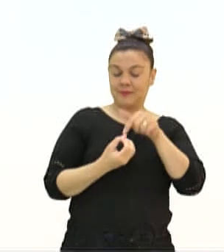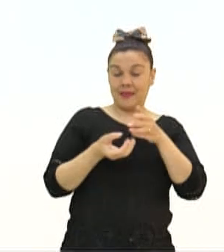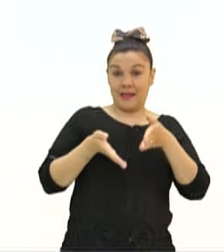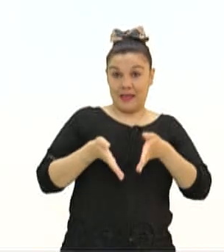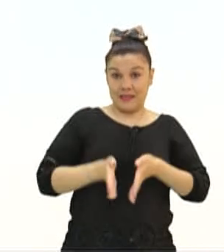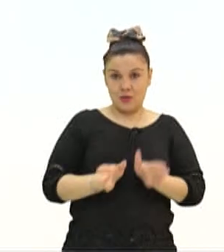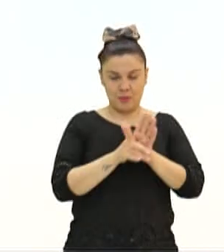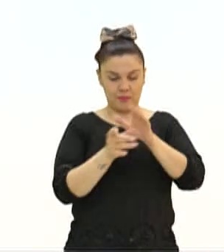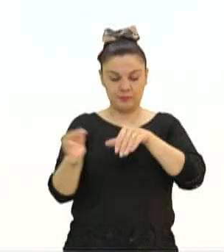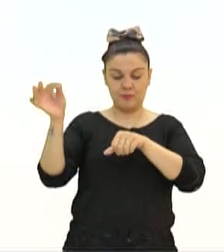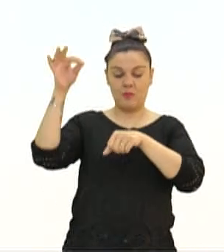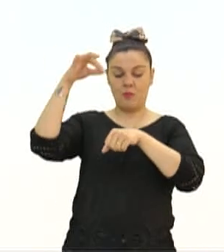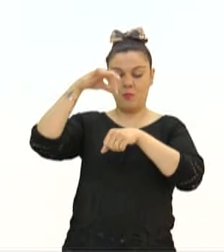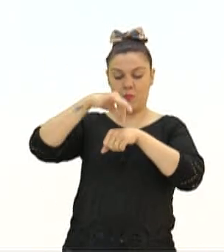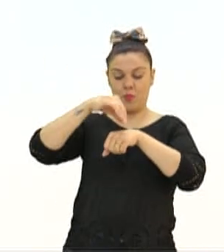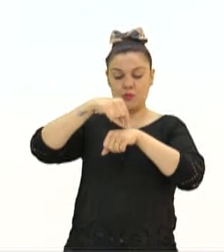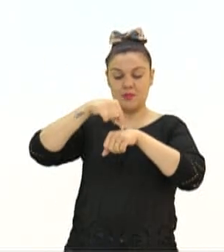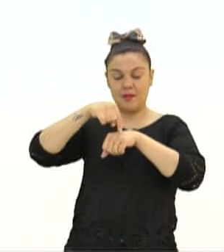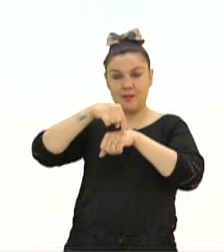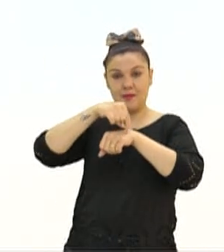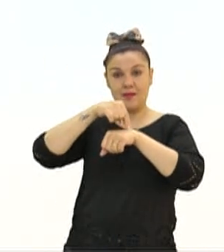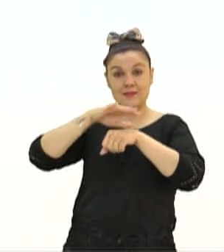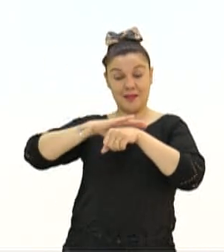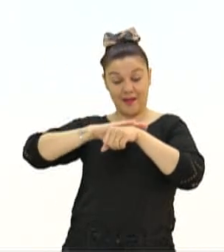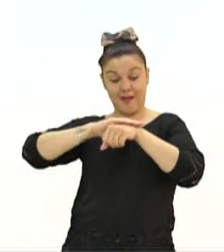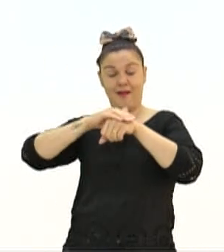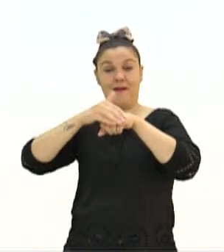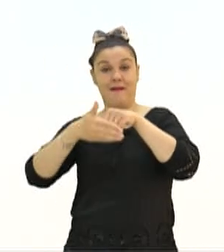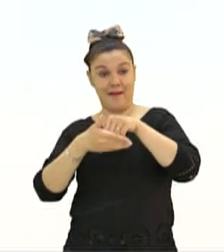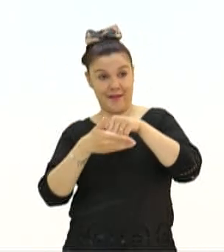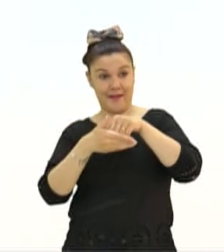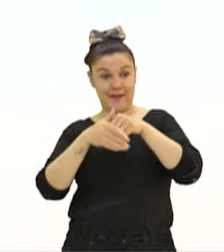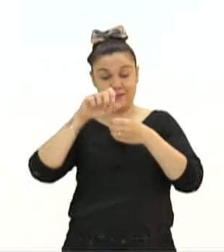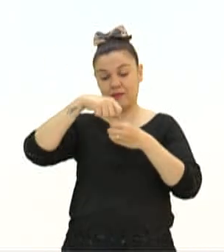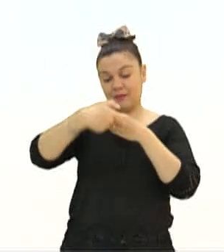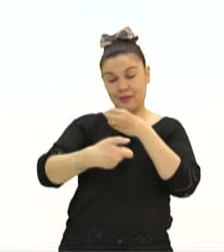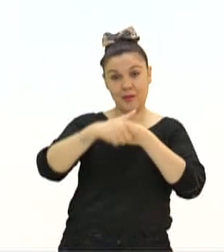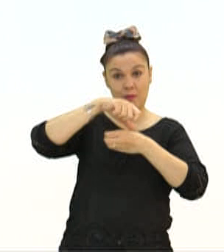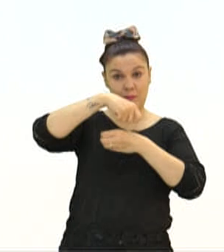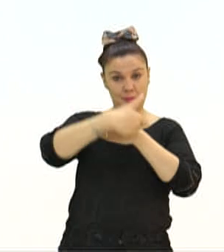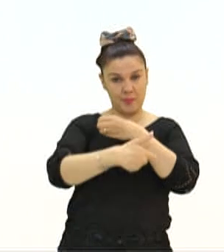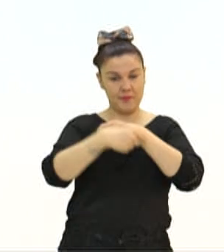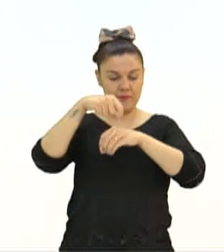uma mosca que colocou os seus ovos na casca da fruta, ou então que ela